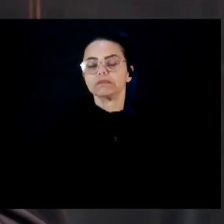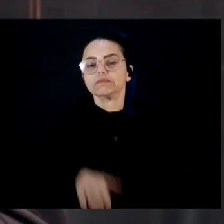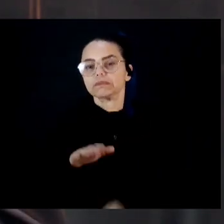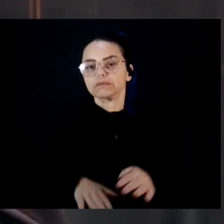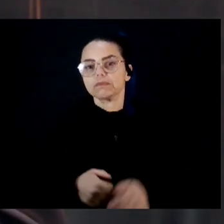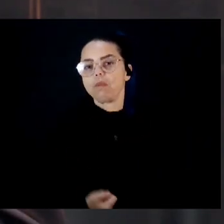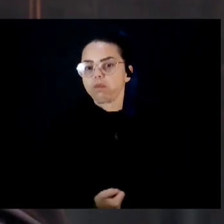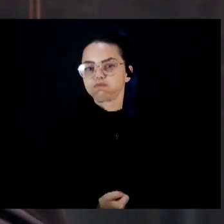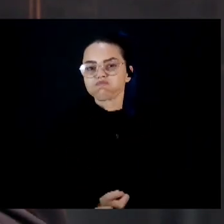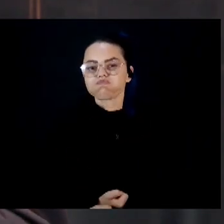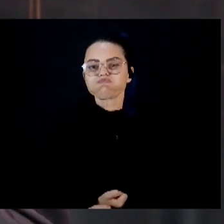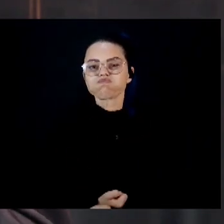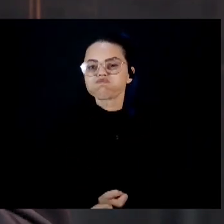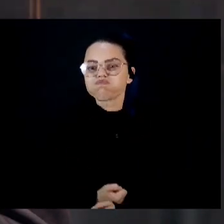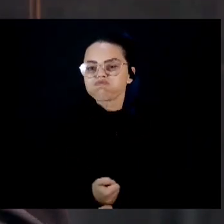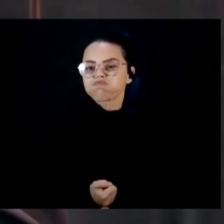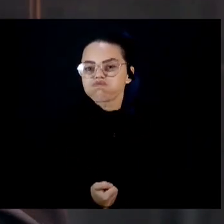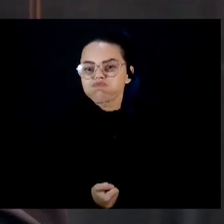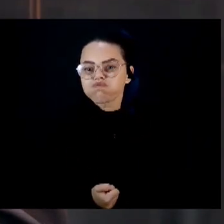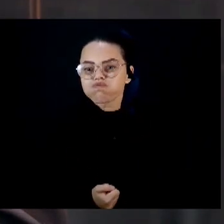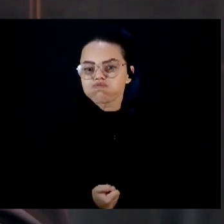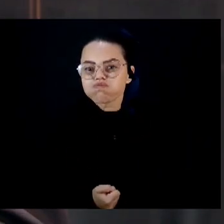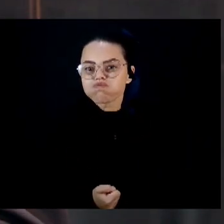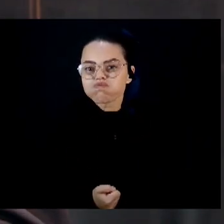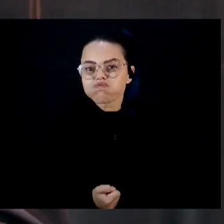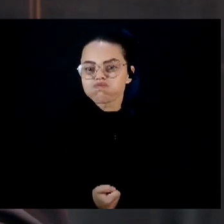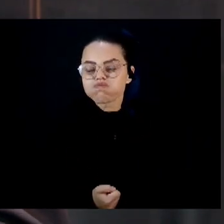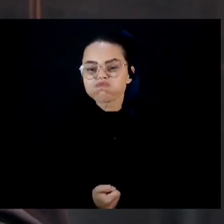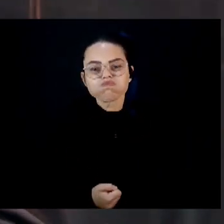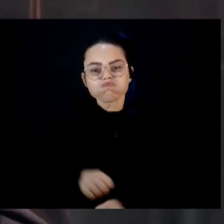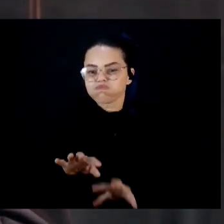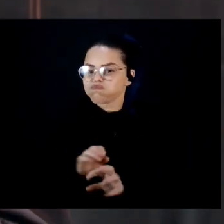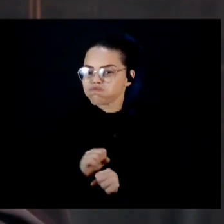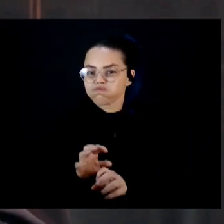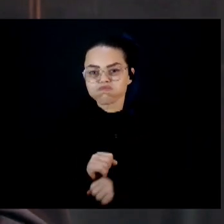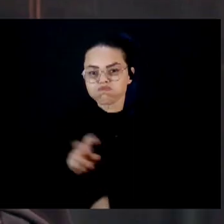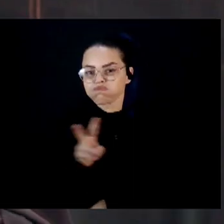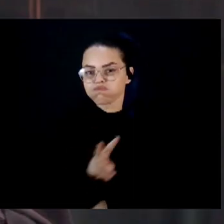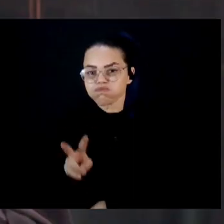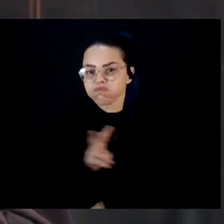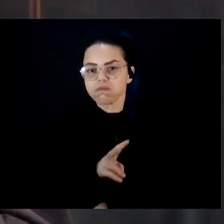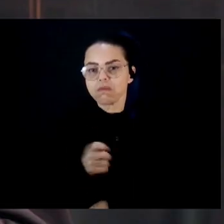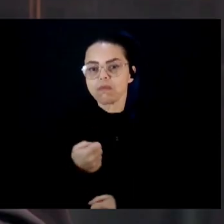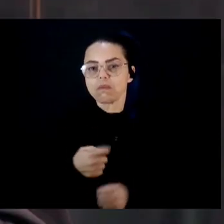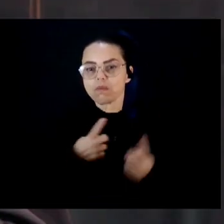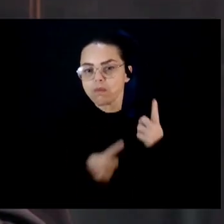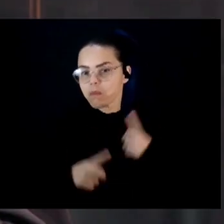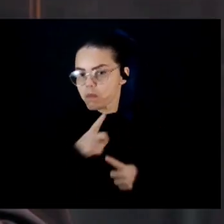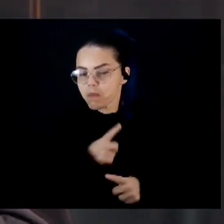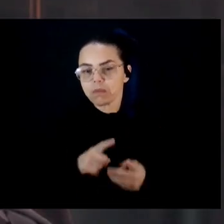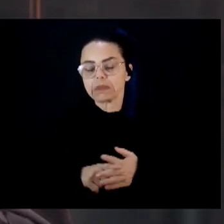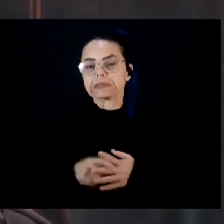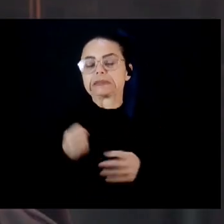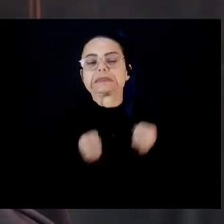não funciona, além de não absorver vitaminas, o paciente pode ter depressão, pode ter ansiedade. Então, a gente